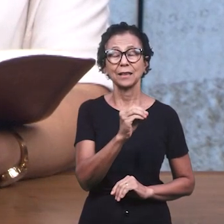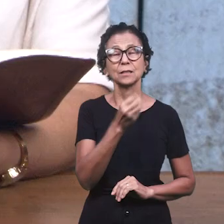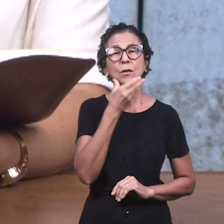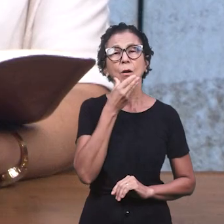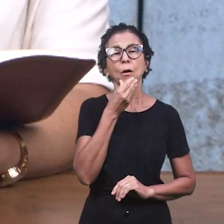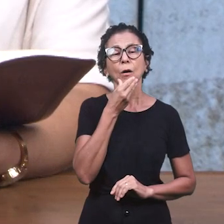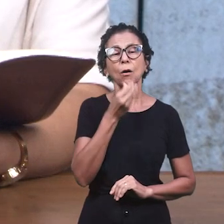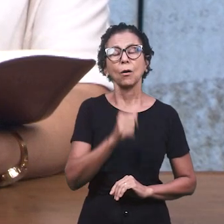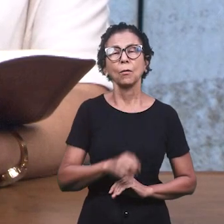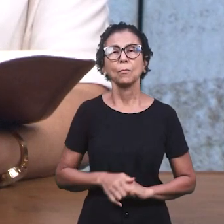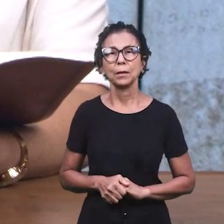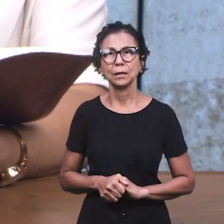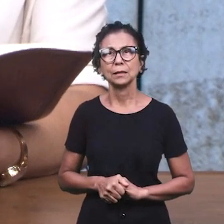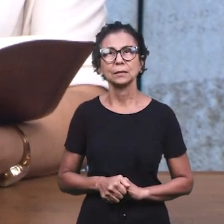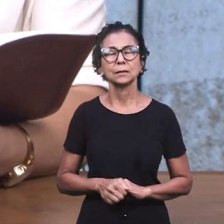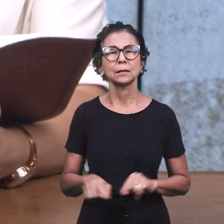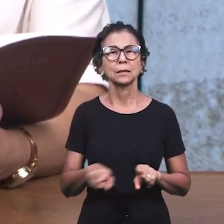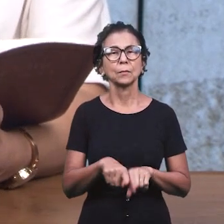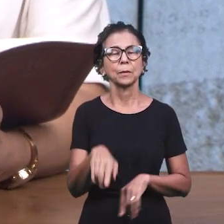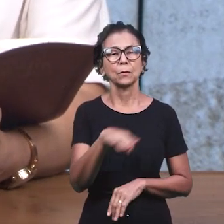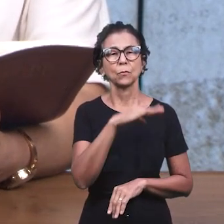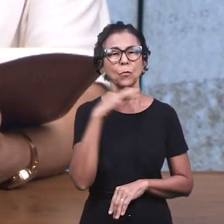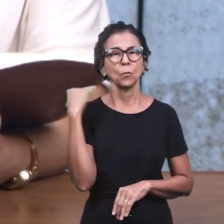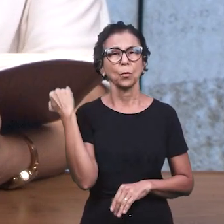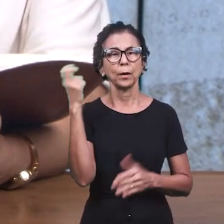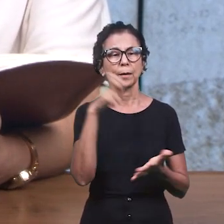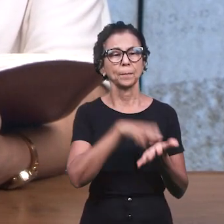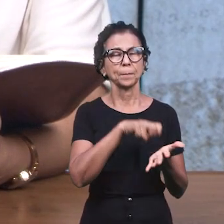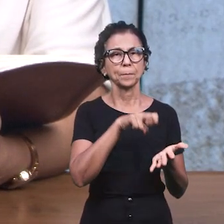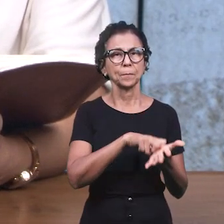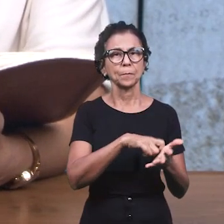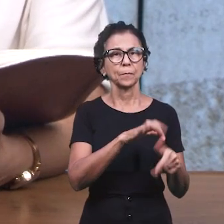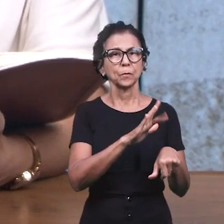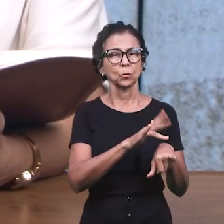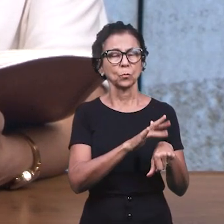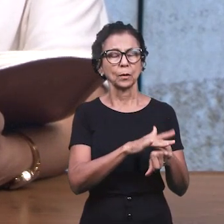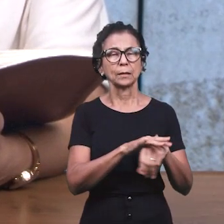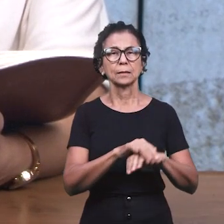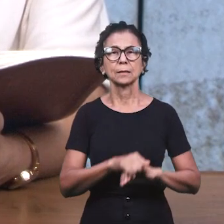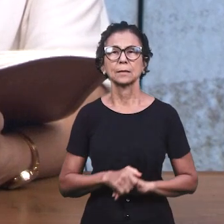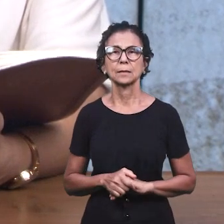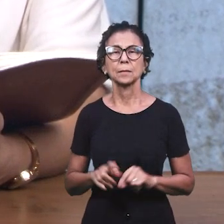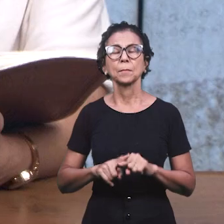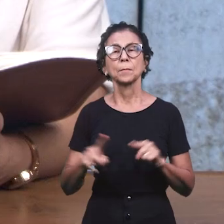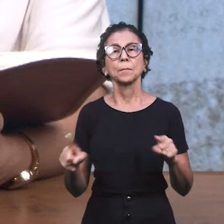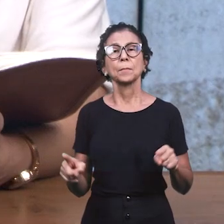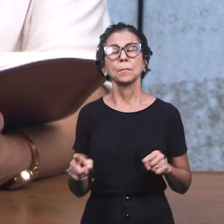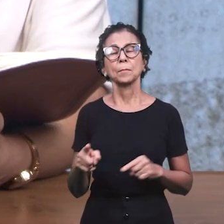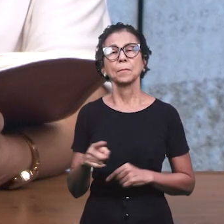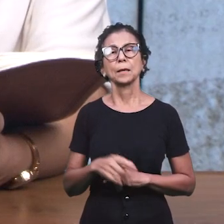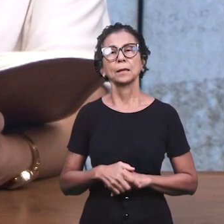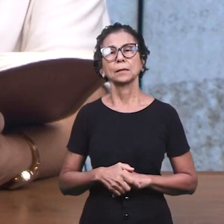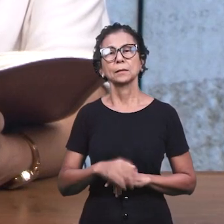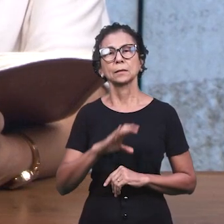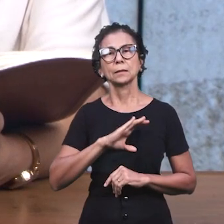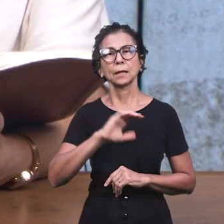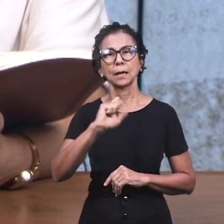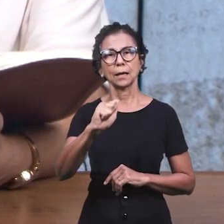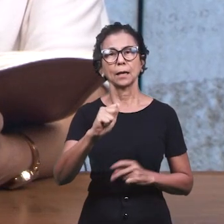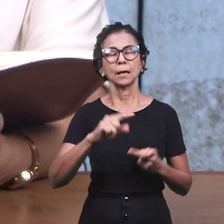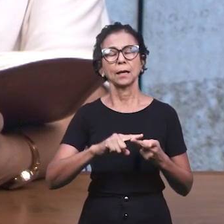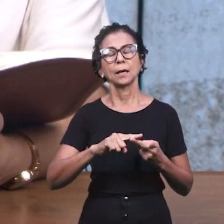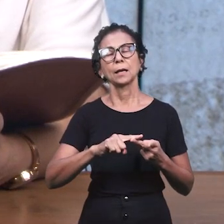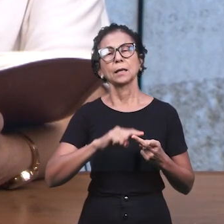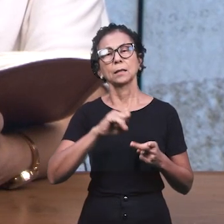terra morreram da praga perante o Senhor. Mas Josué, filho de Num, e Calebe, filho de